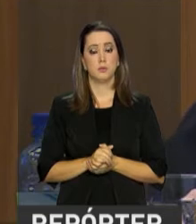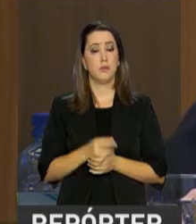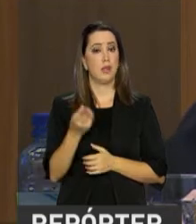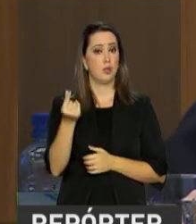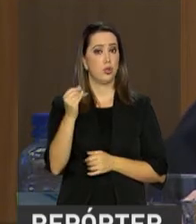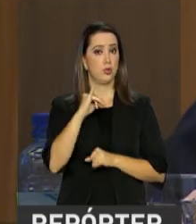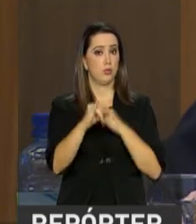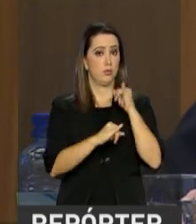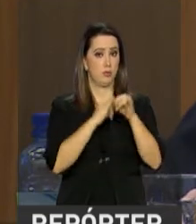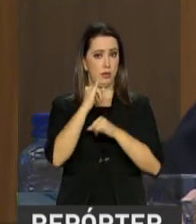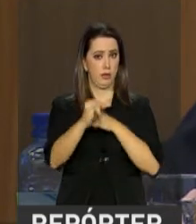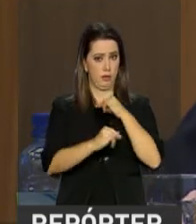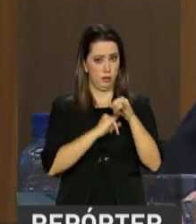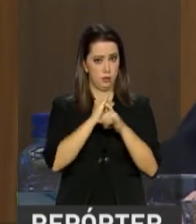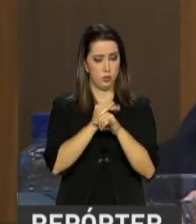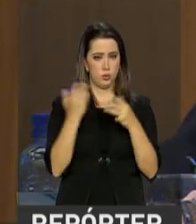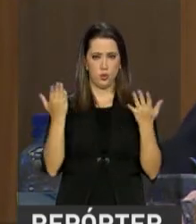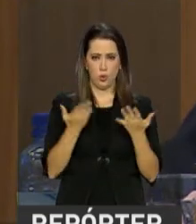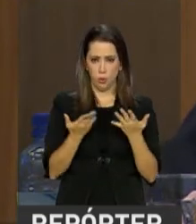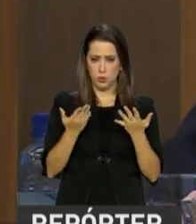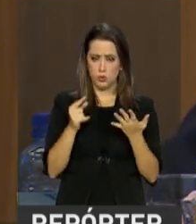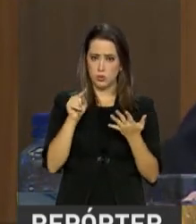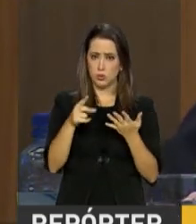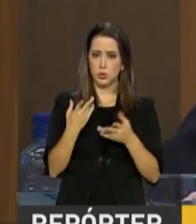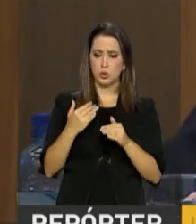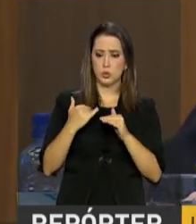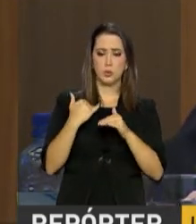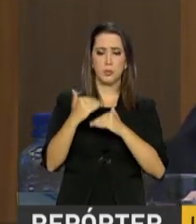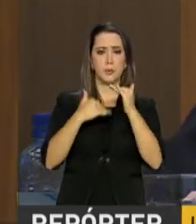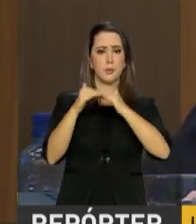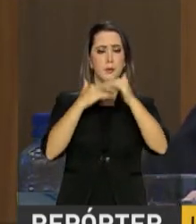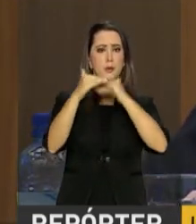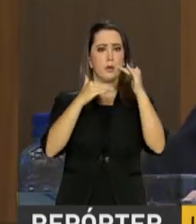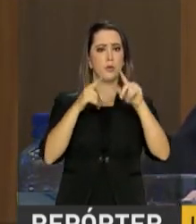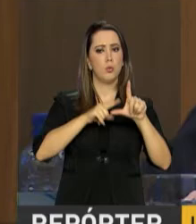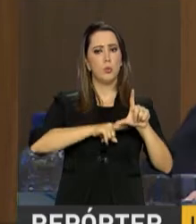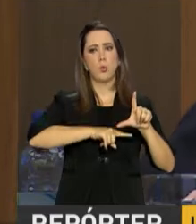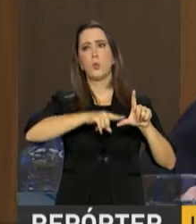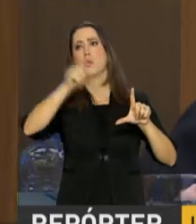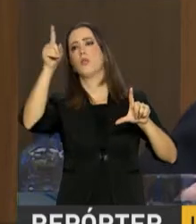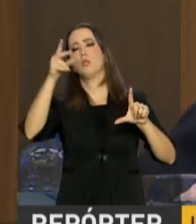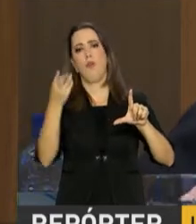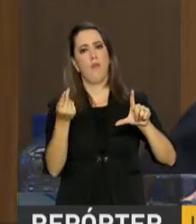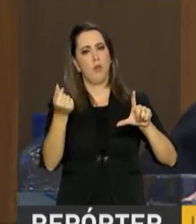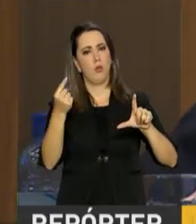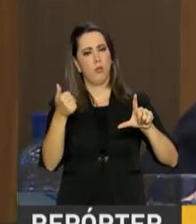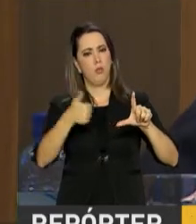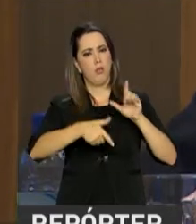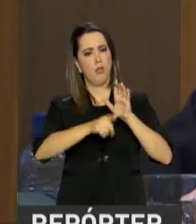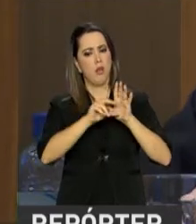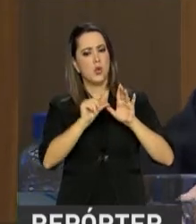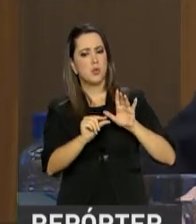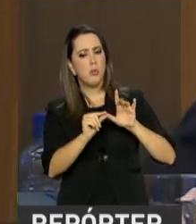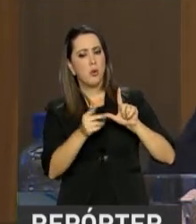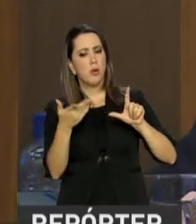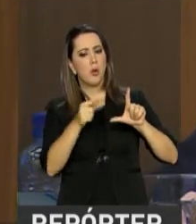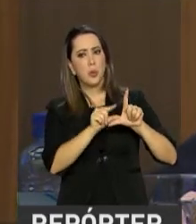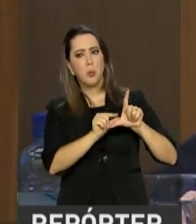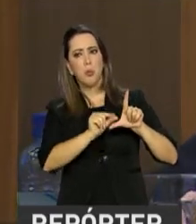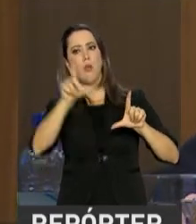virtuais, do jeito que elas estão hoje, com essa subida vertiginosa, onde não há